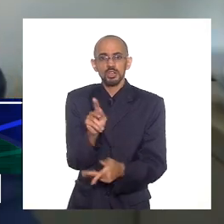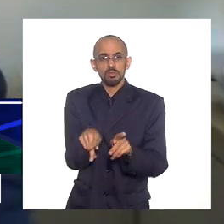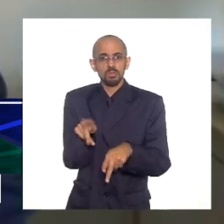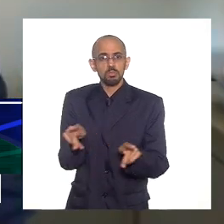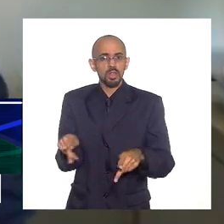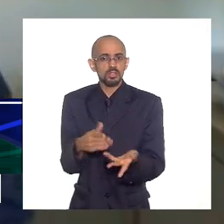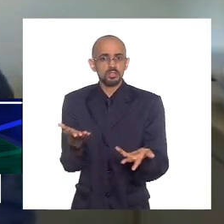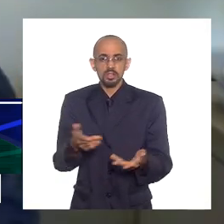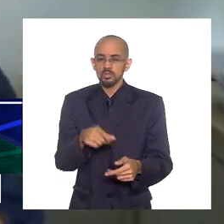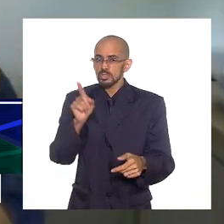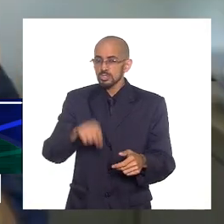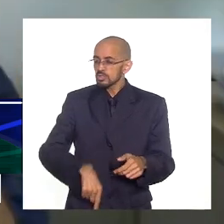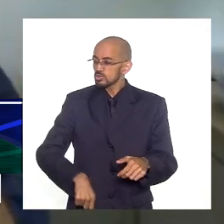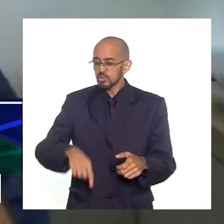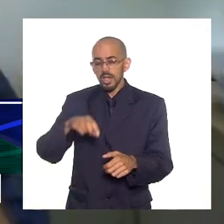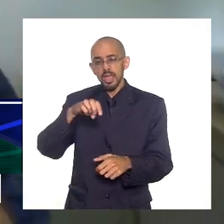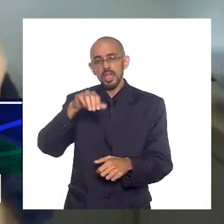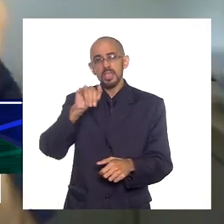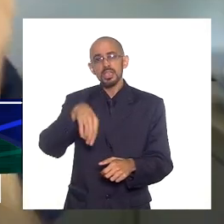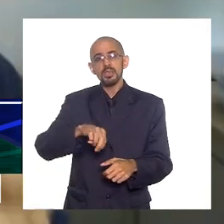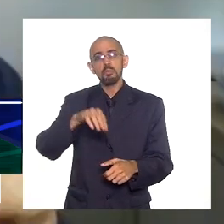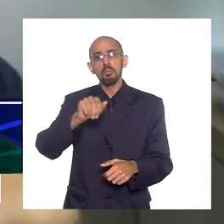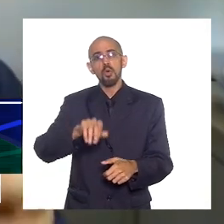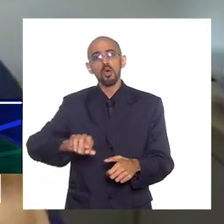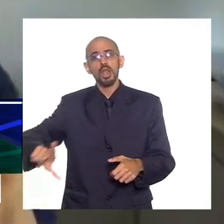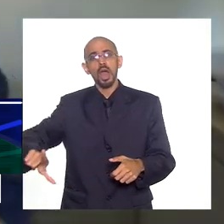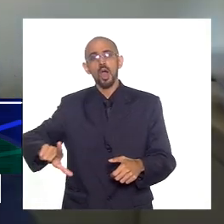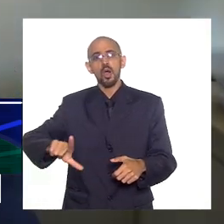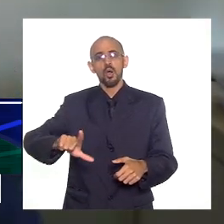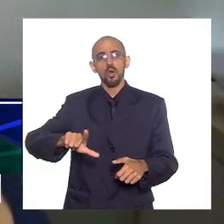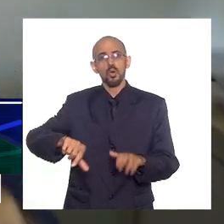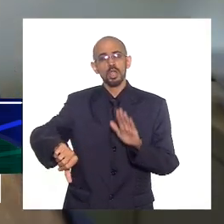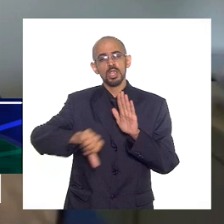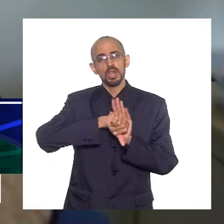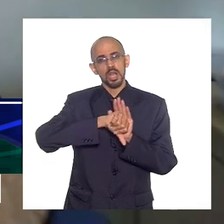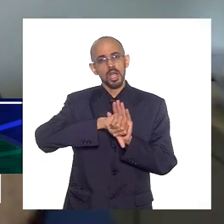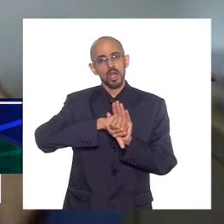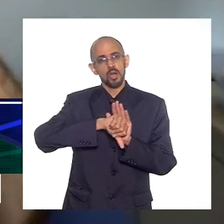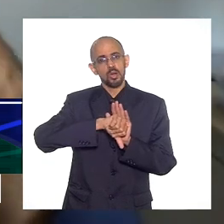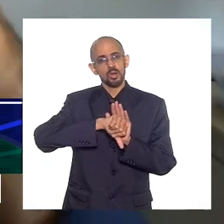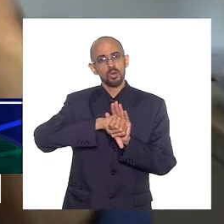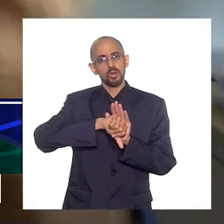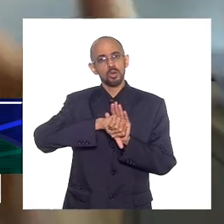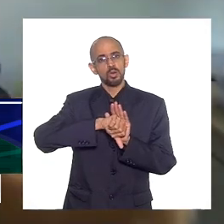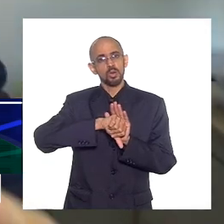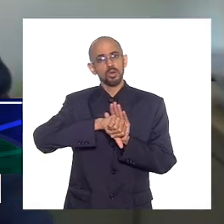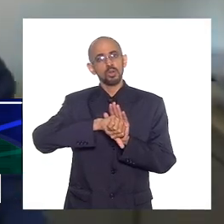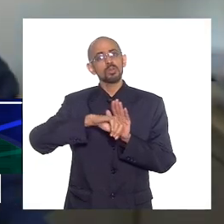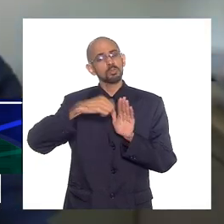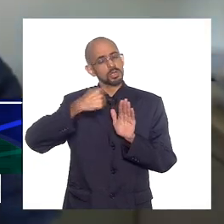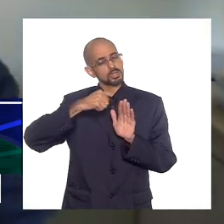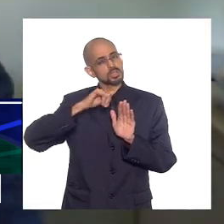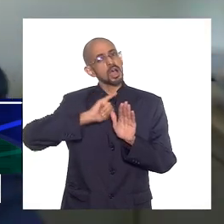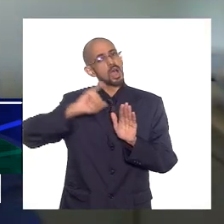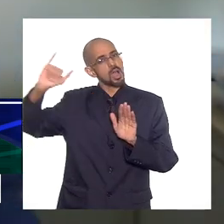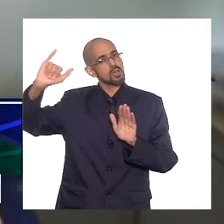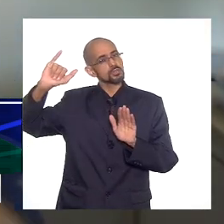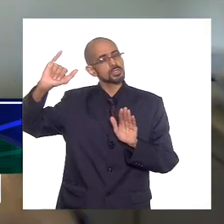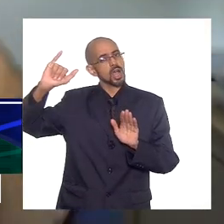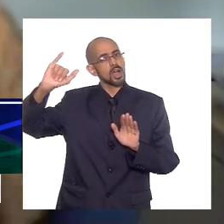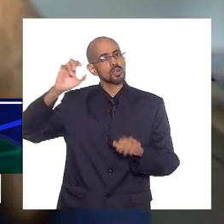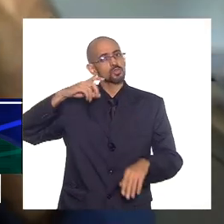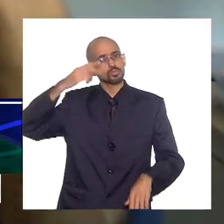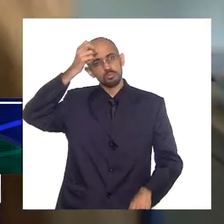isso para que esse discurso chegue aos ouvidos dos prefeitos,